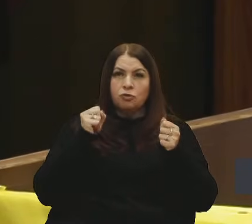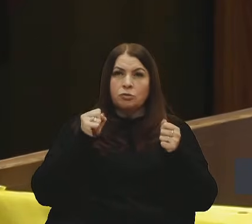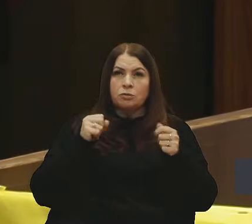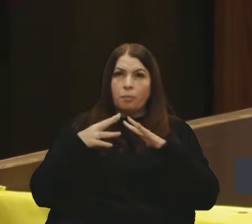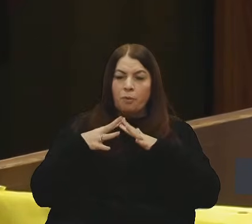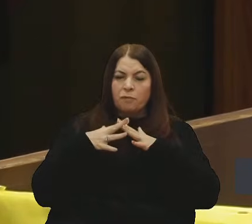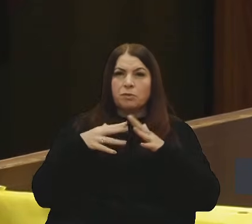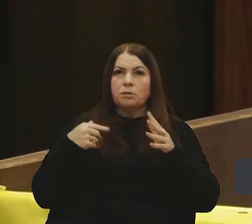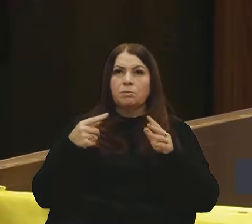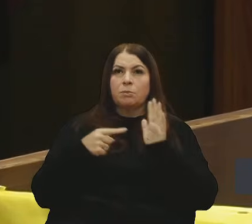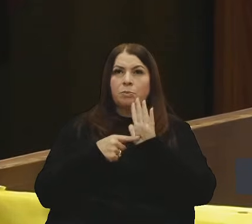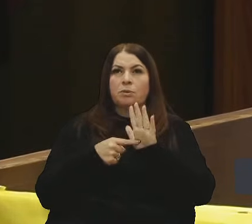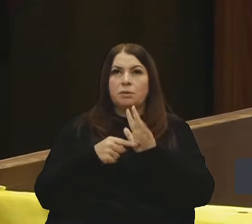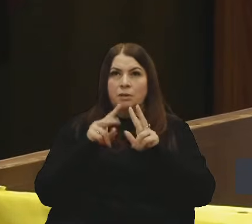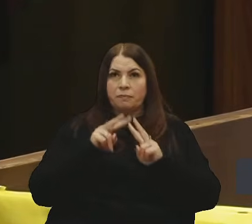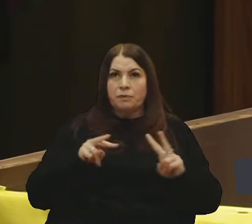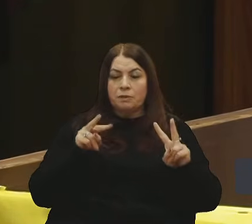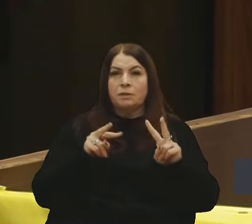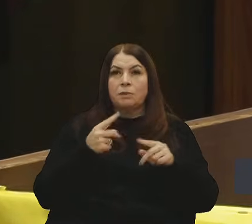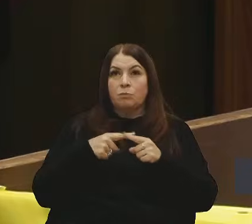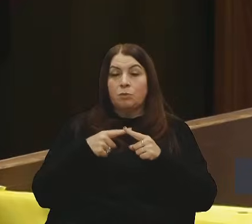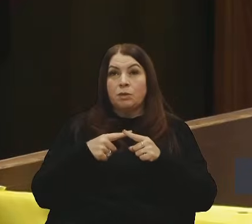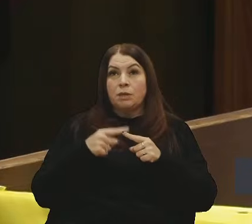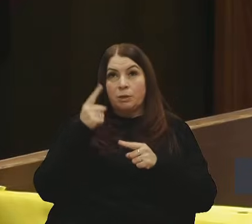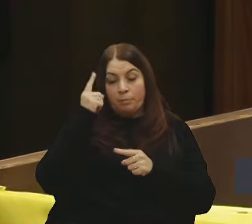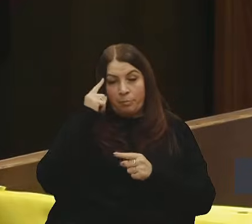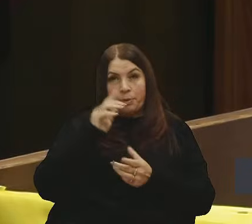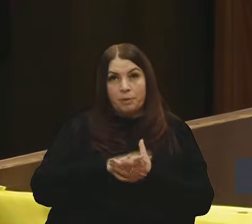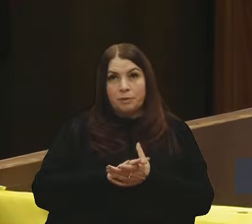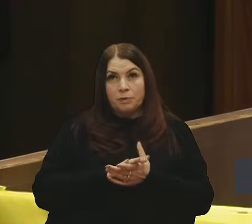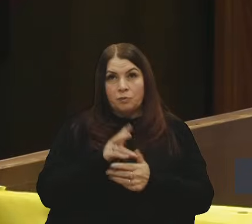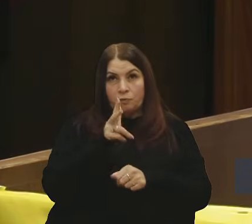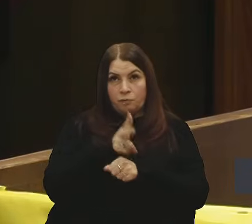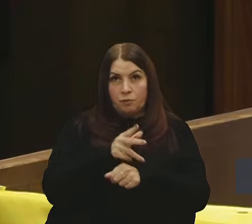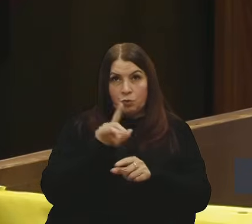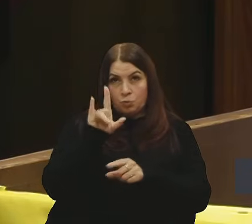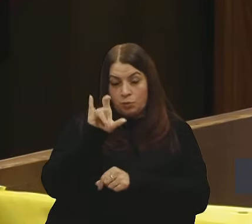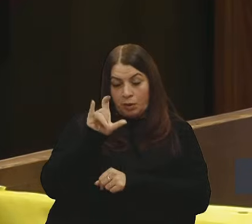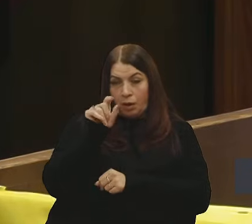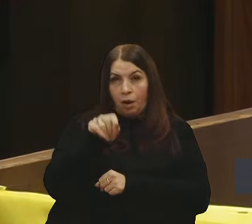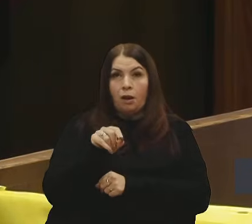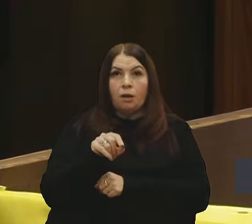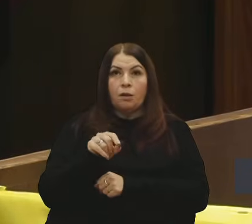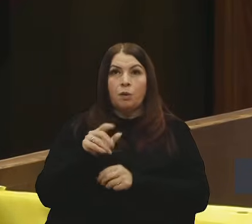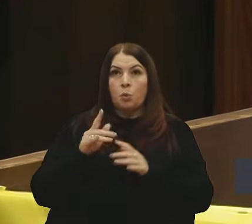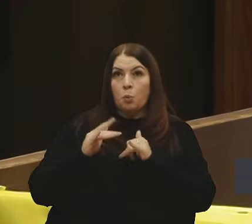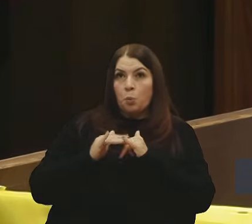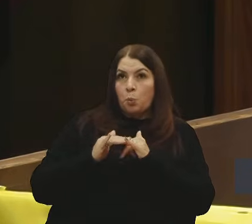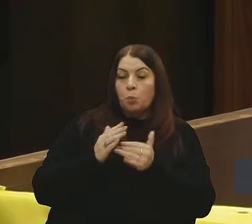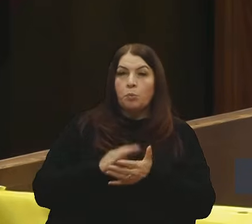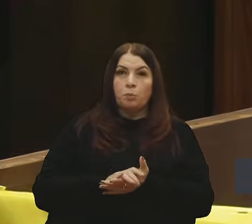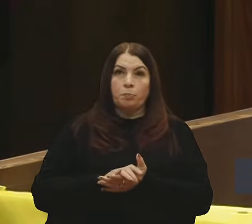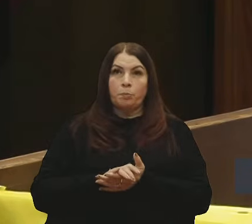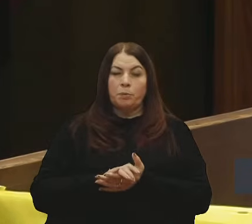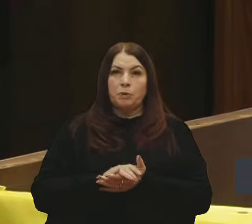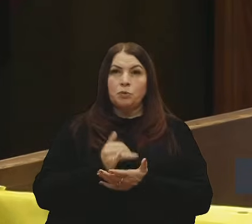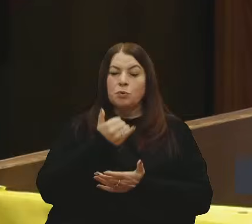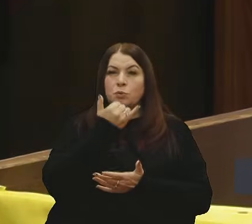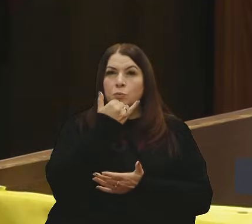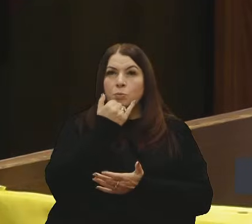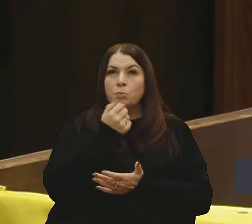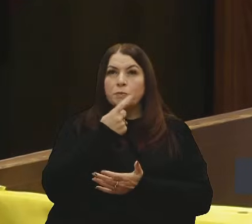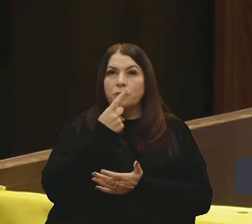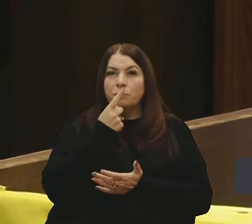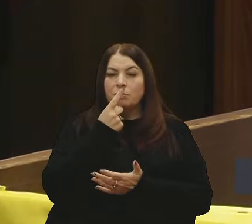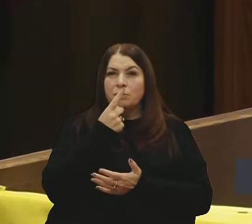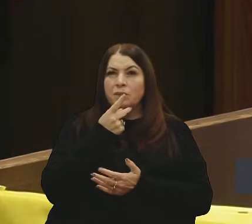para demonstrar visibilidade. Até porque eu penso assim, um videozinho no Instagram, um videozinho no YouTube, desculpe a palavra, mas serve para